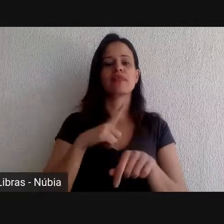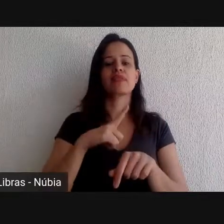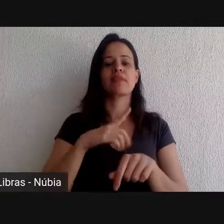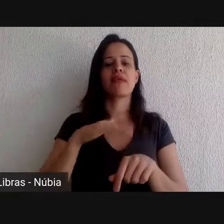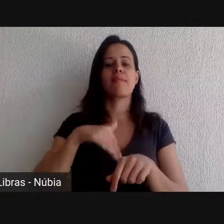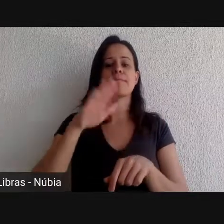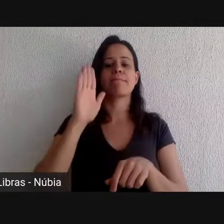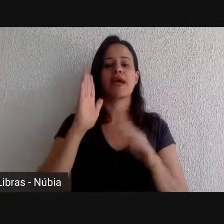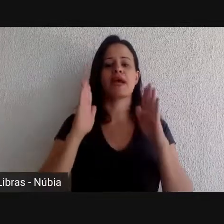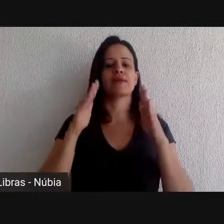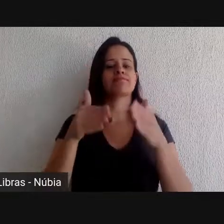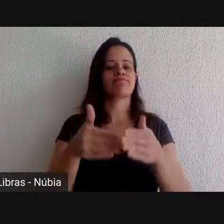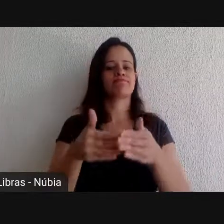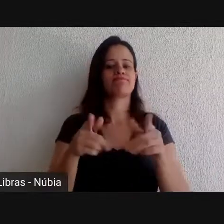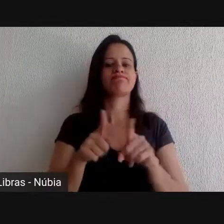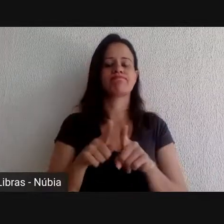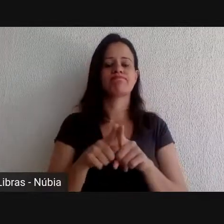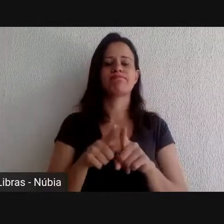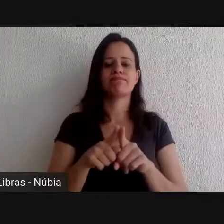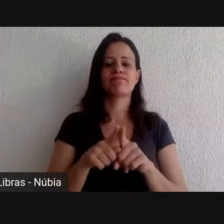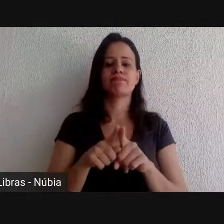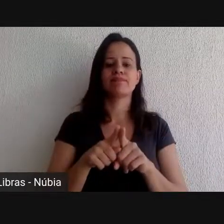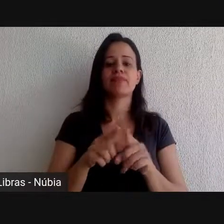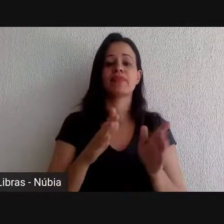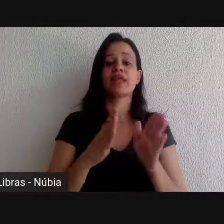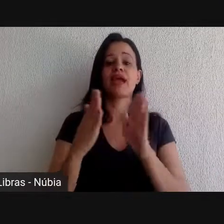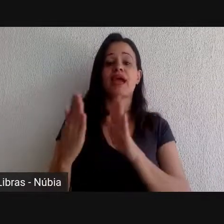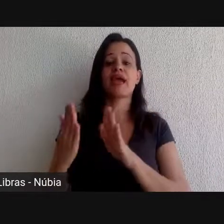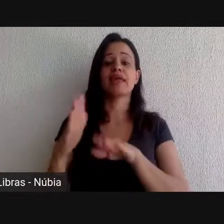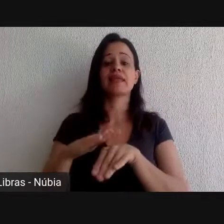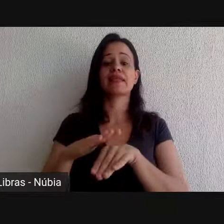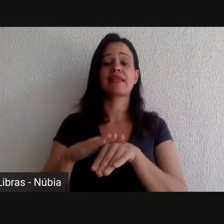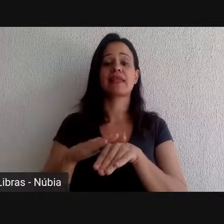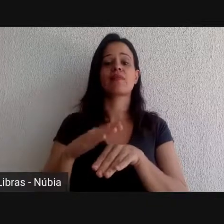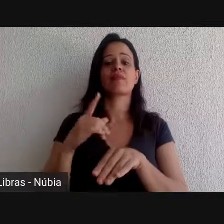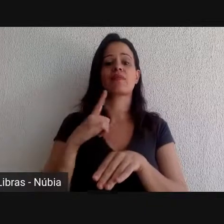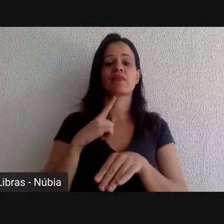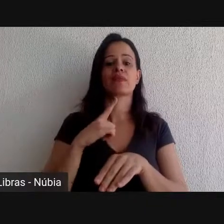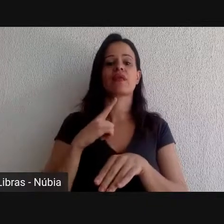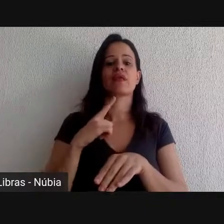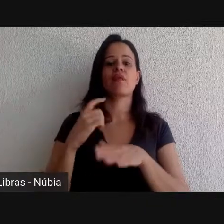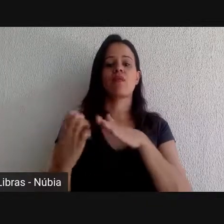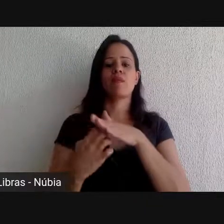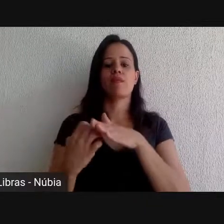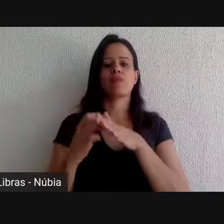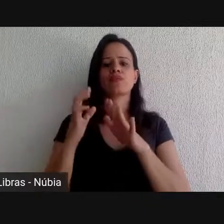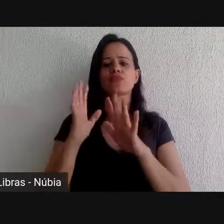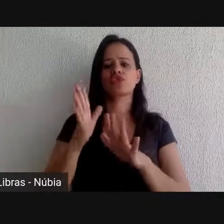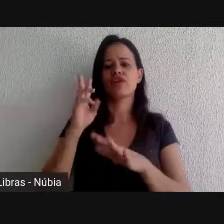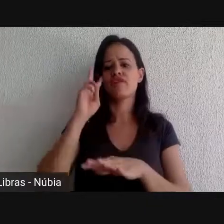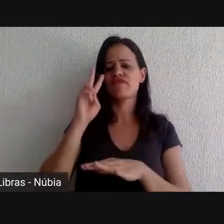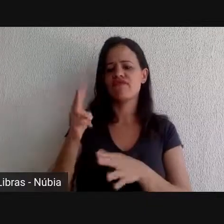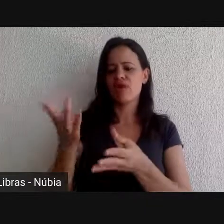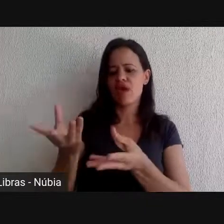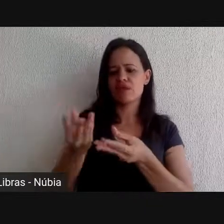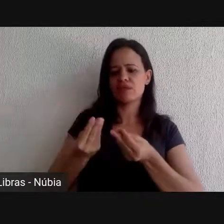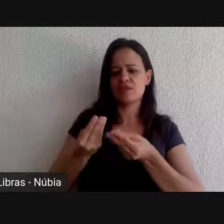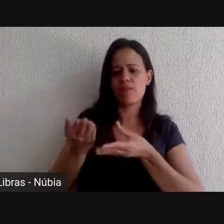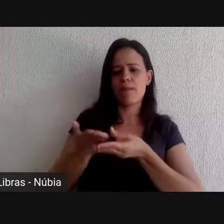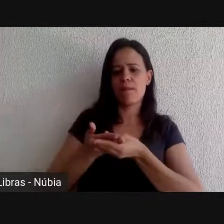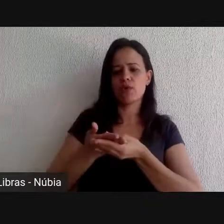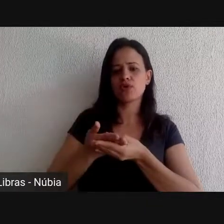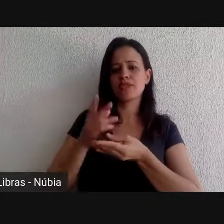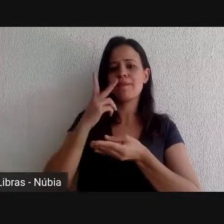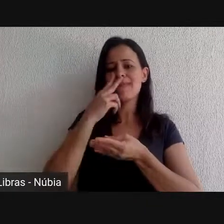céleres. Depois do termo de referência, então, o empreendedor já abriu o processo, recebeu como se fosse uma receita de bolo